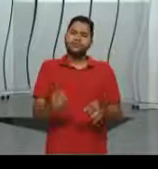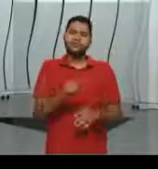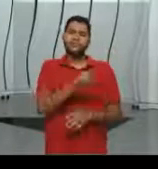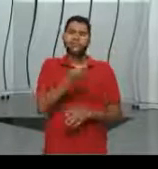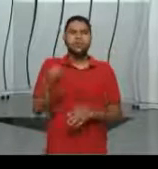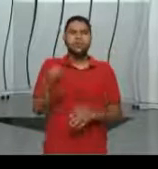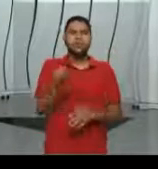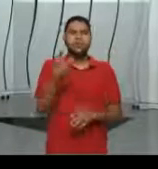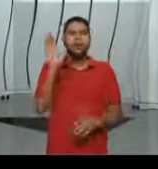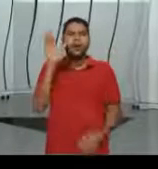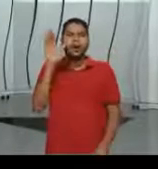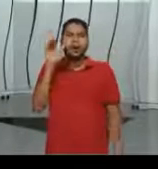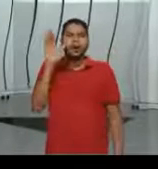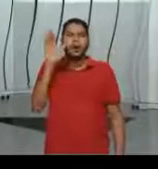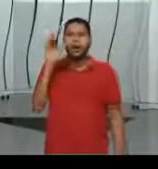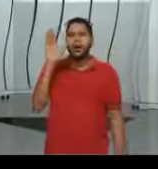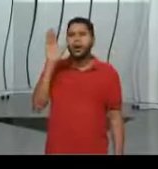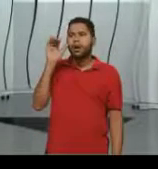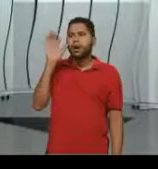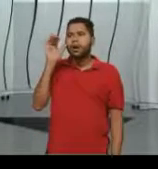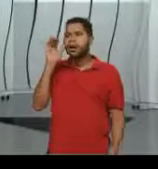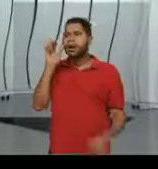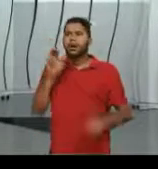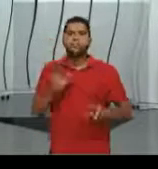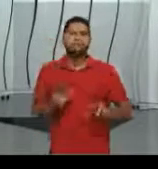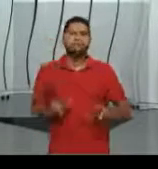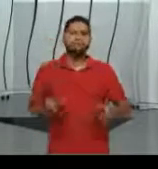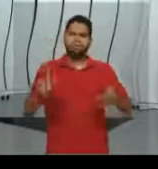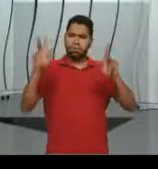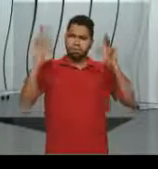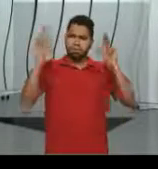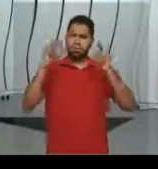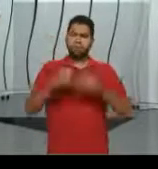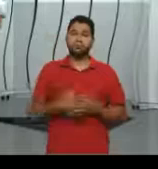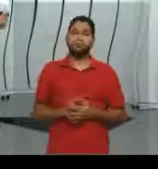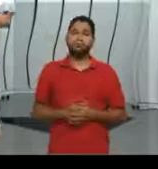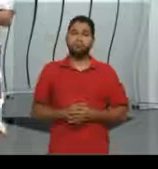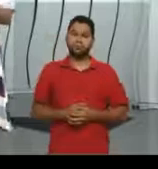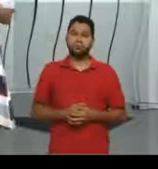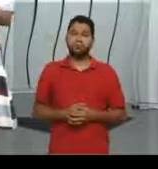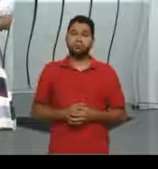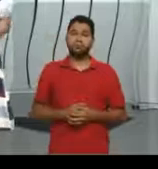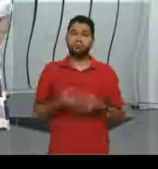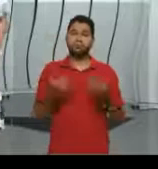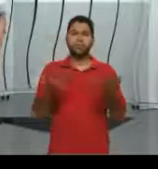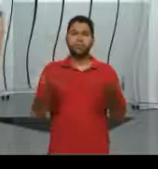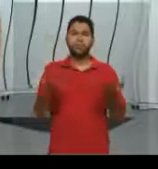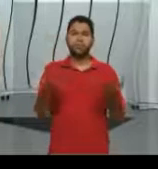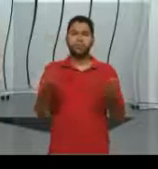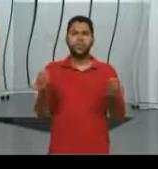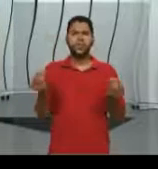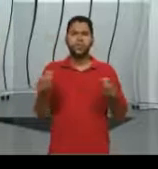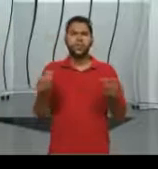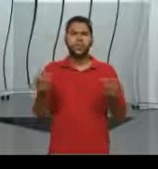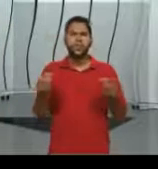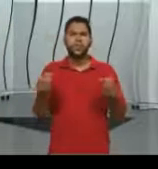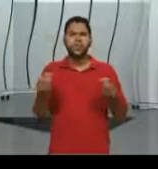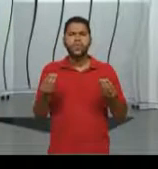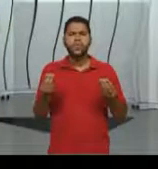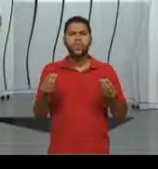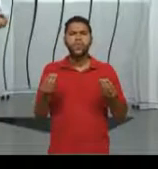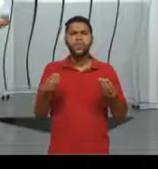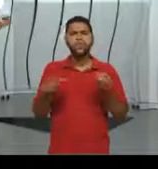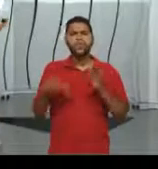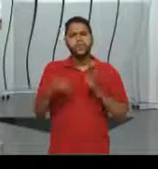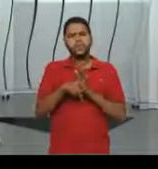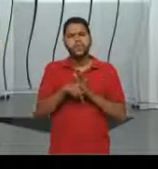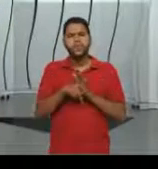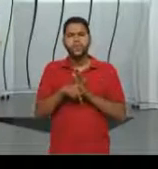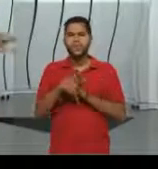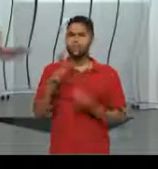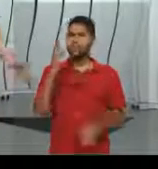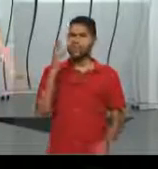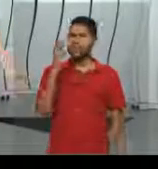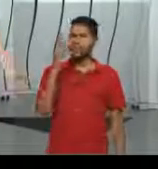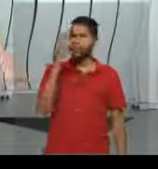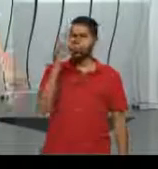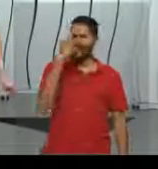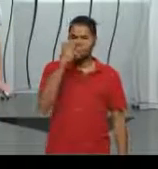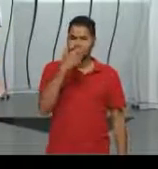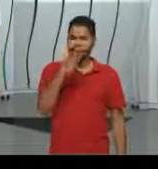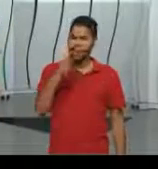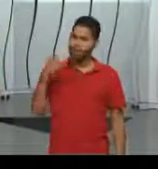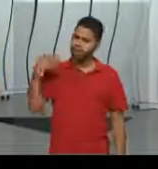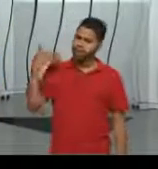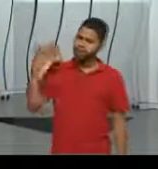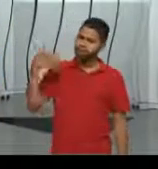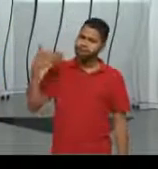a observar com outros olhos. Então, como vai se dar essa questão da beleza no decorrer